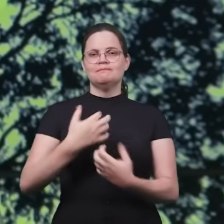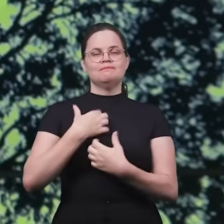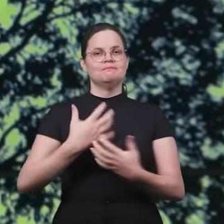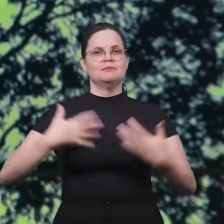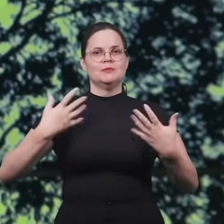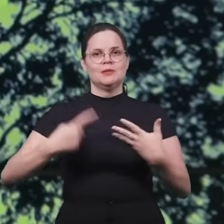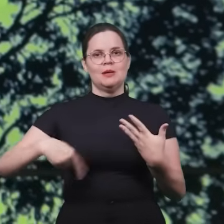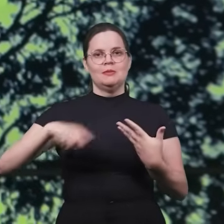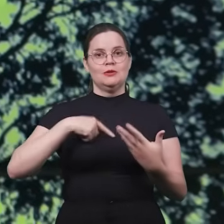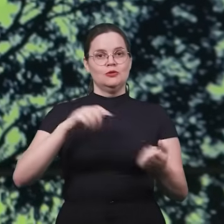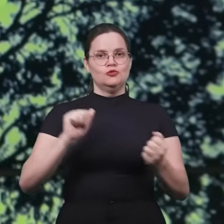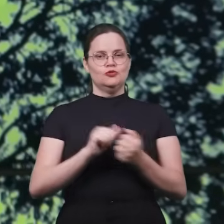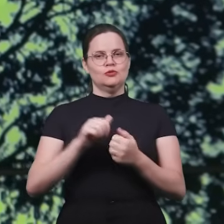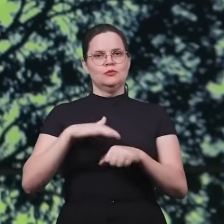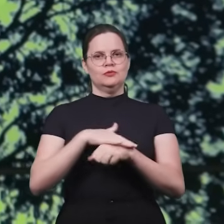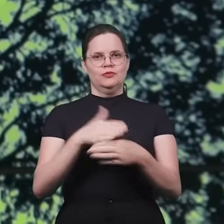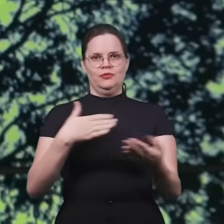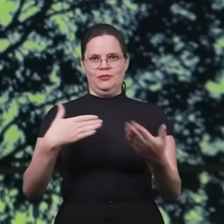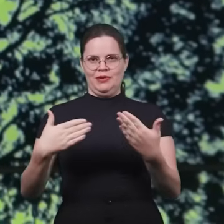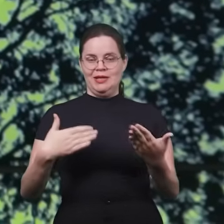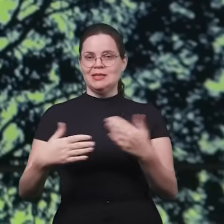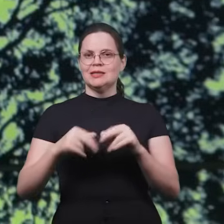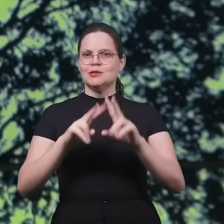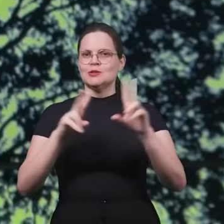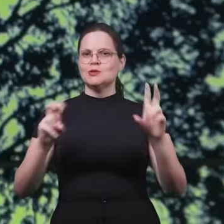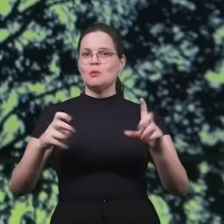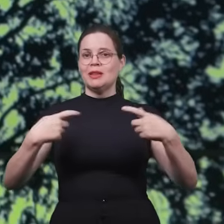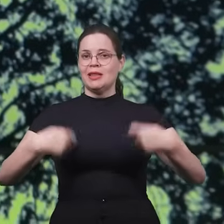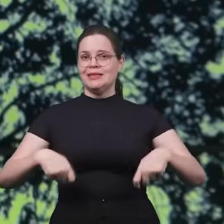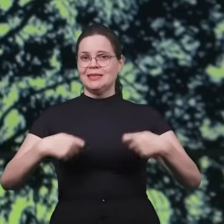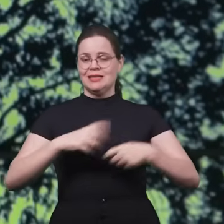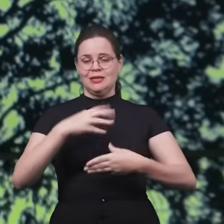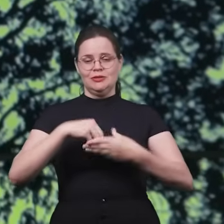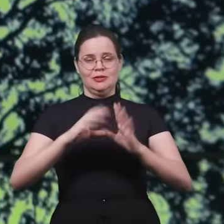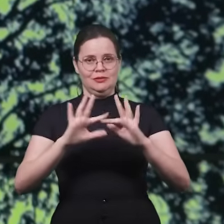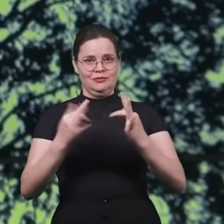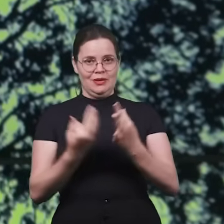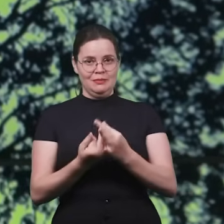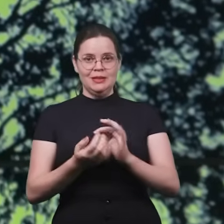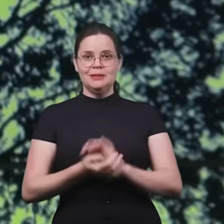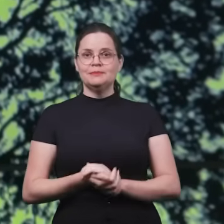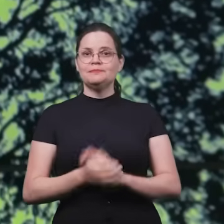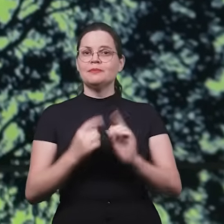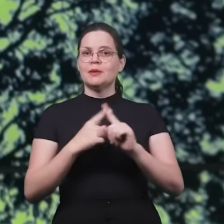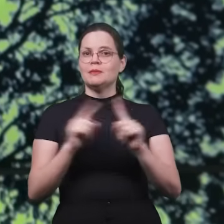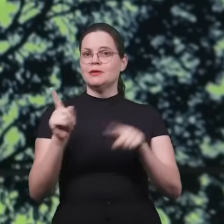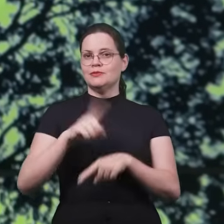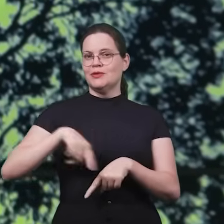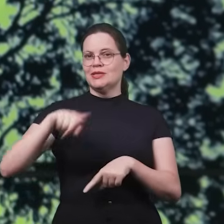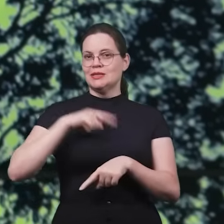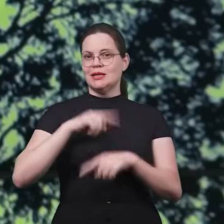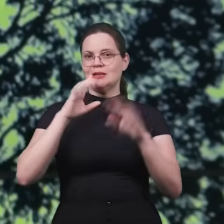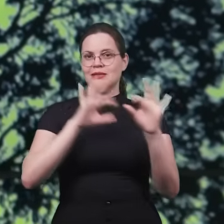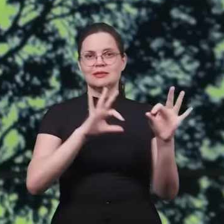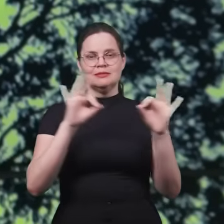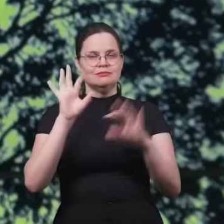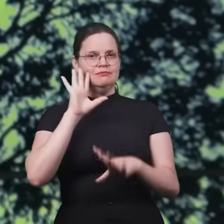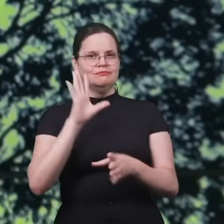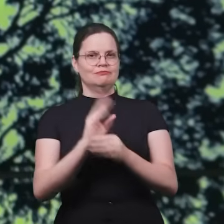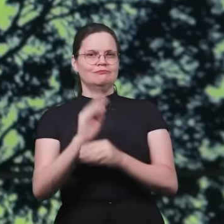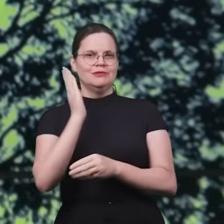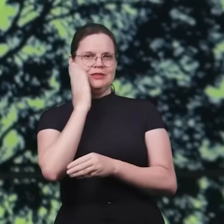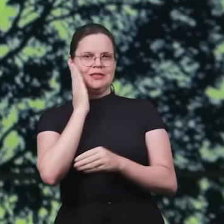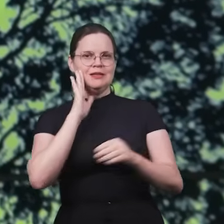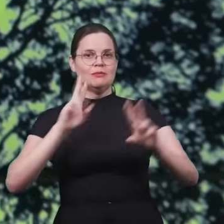juntos para essa conversa, as demandas da nossa casa. E vocês que nos acompanham já sabem que a nossa temática é: